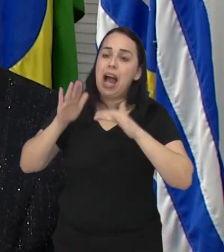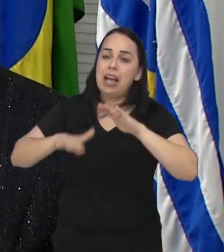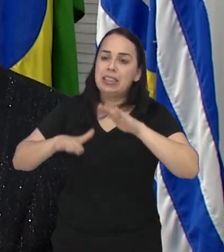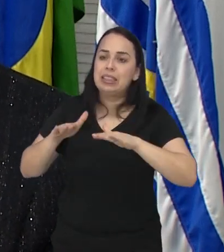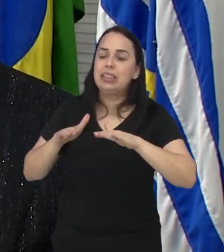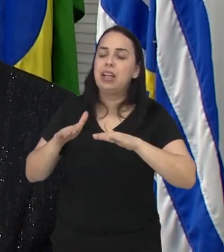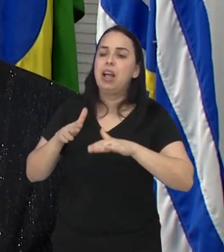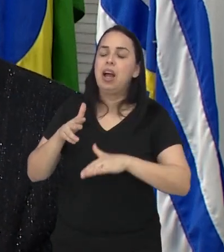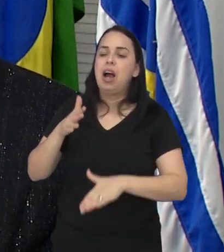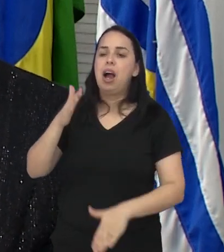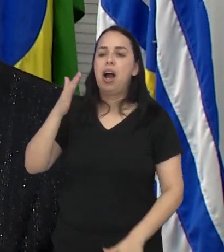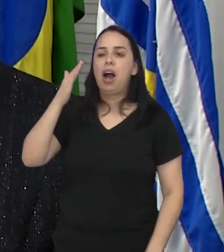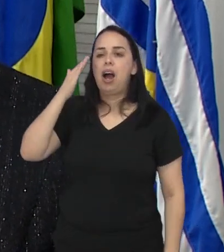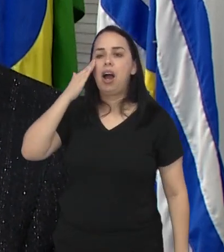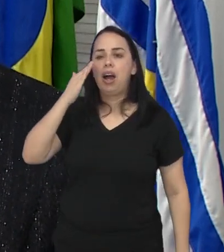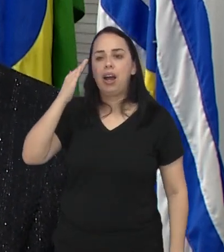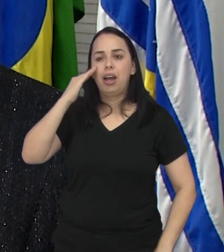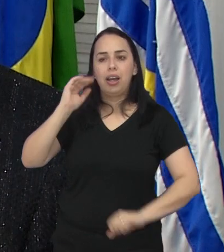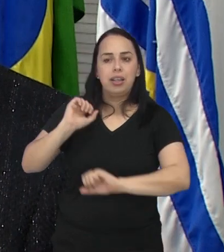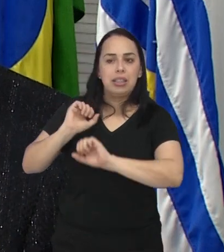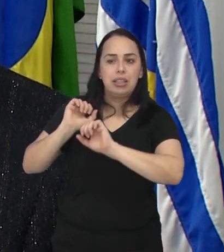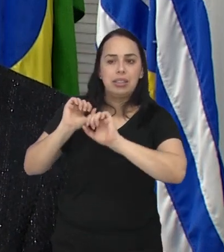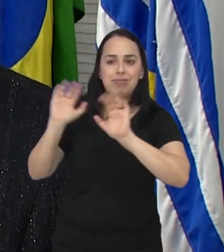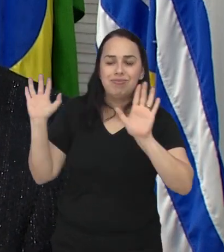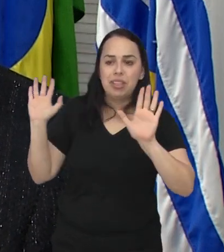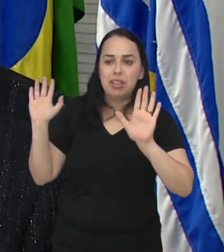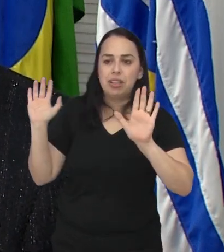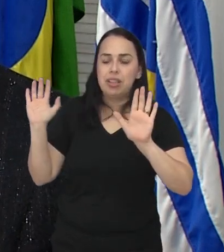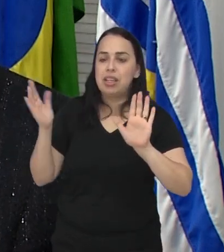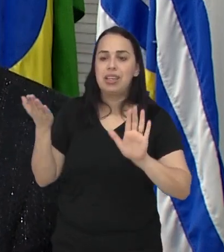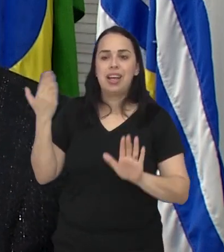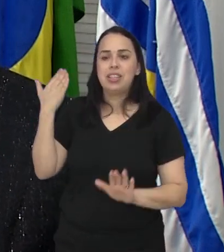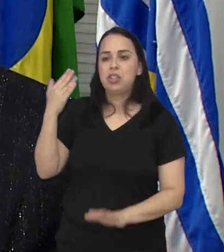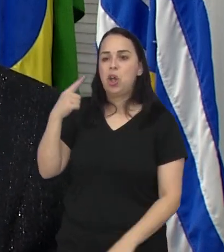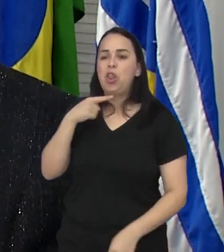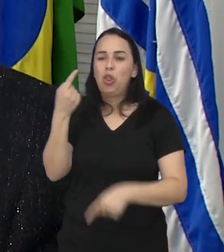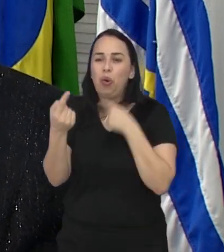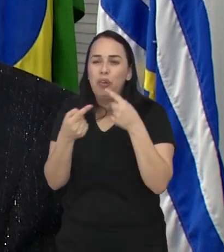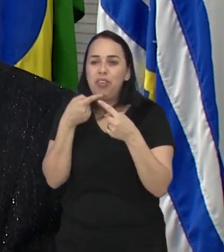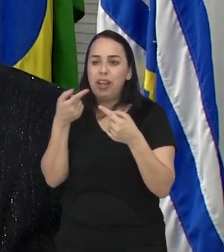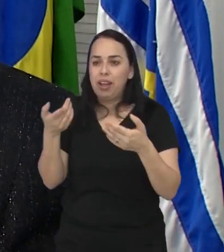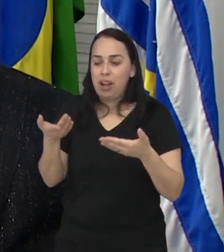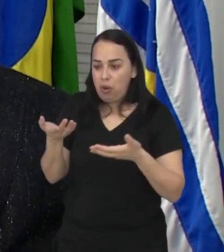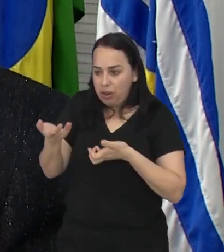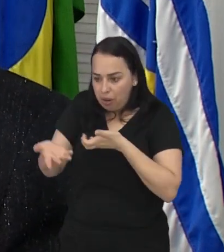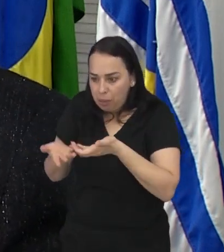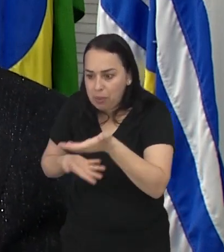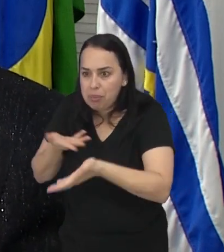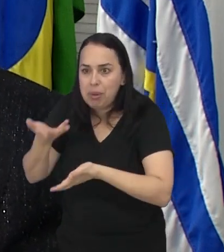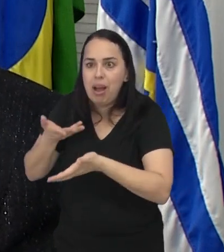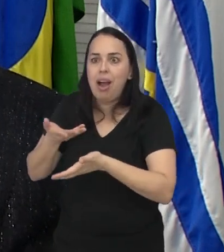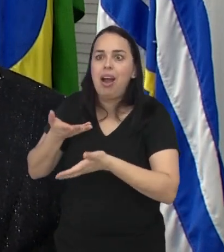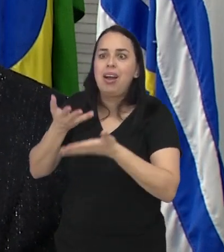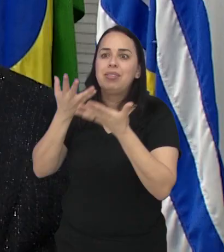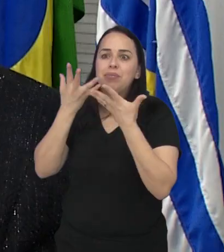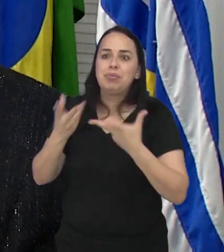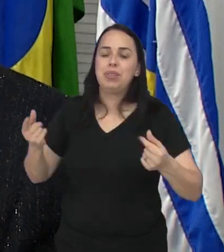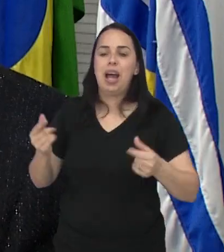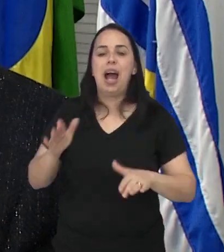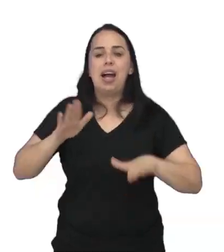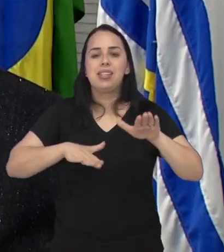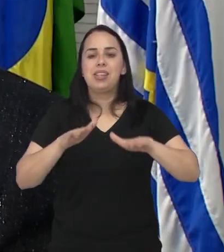troca de informação, às vezes você se escuta e encontra a resposta que você não tinha antes. Então também é